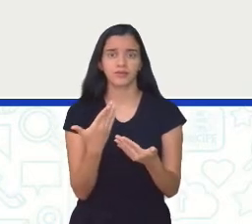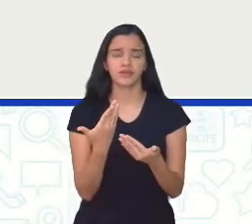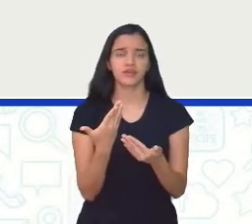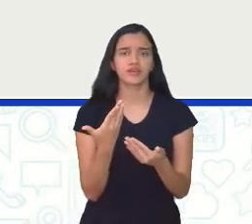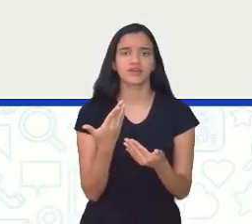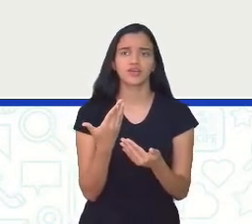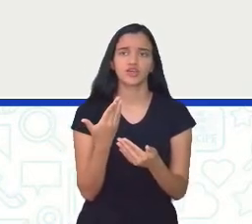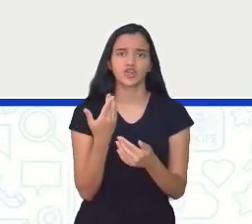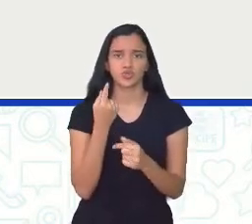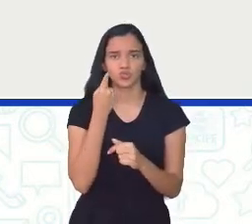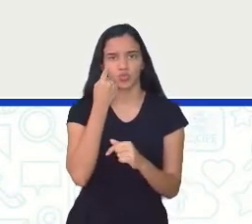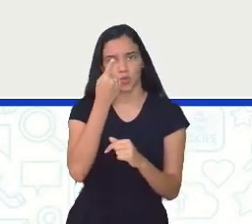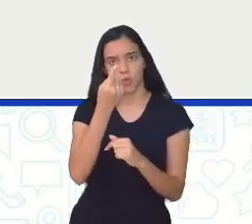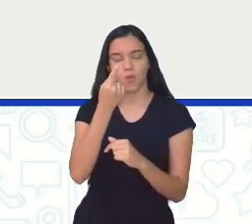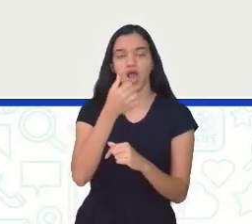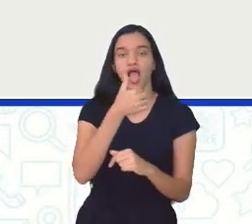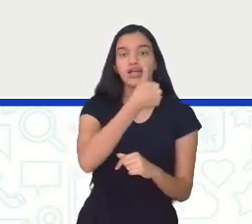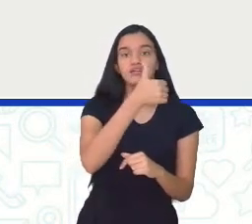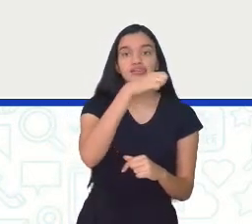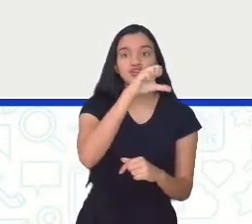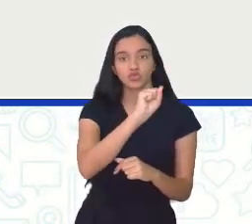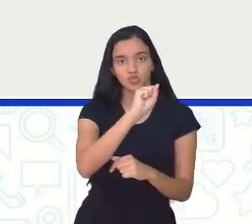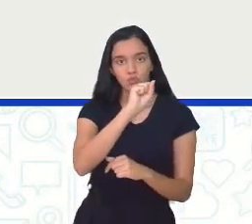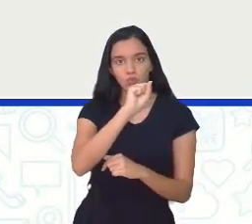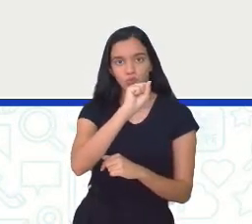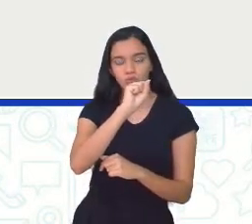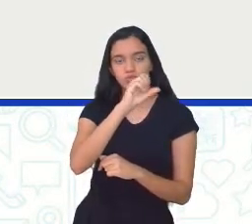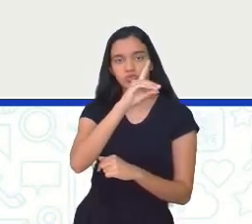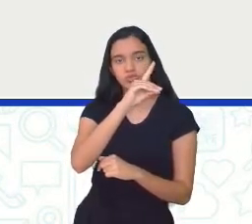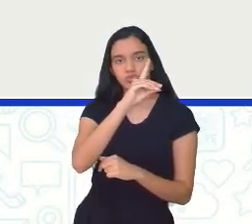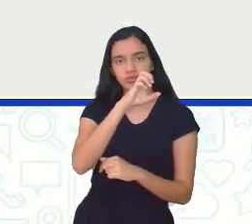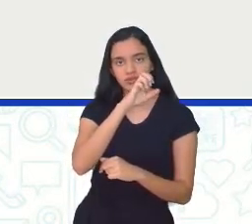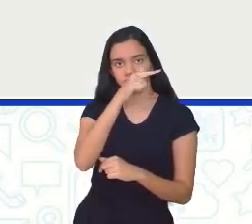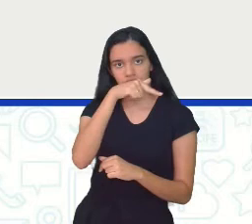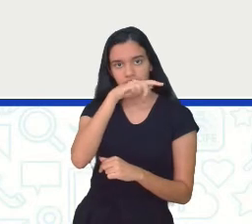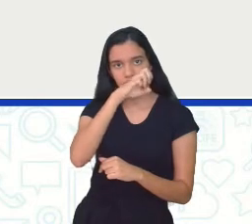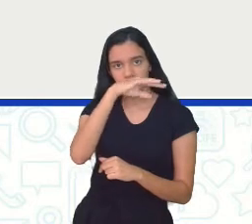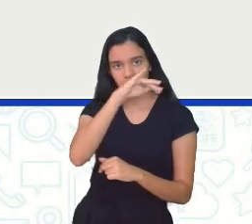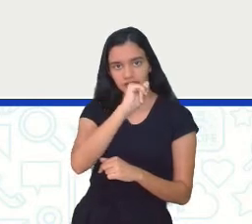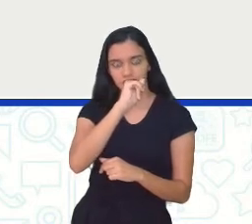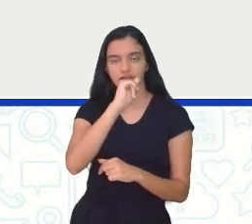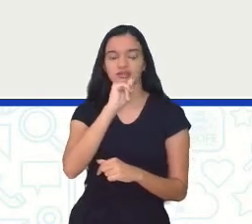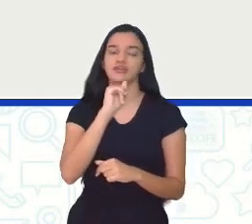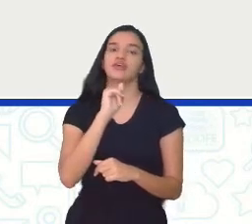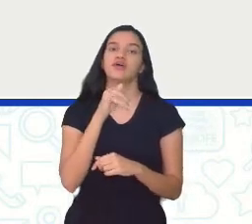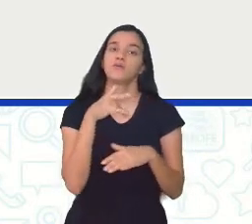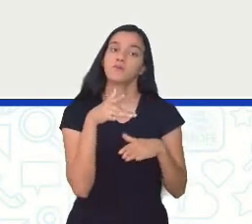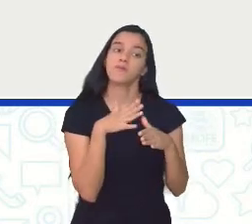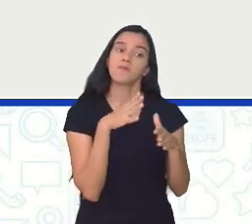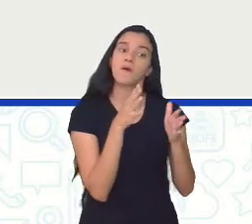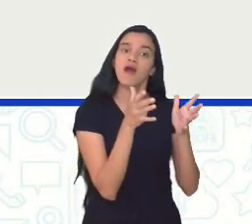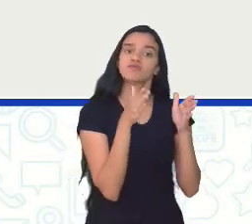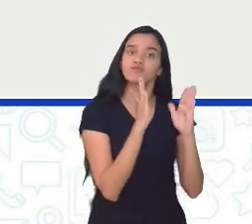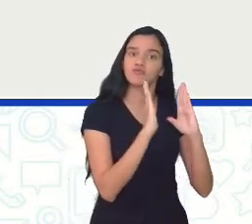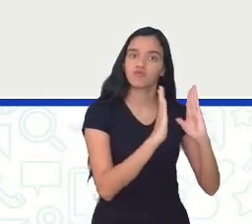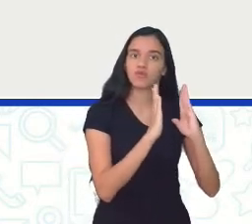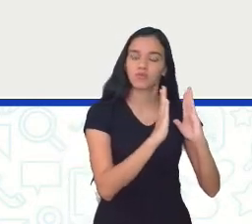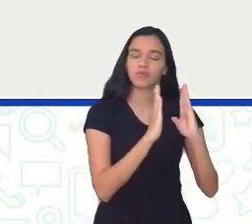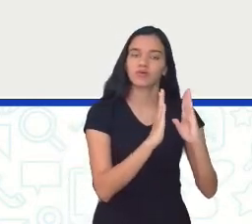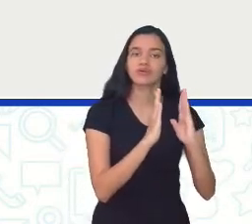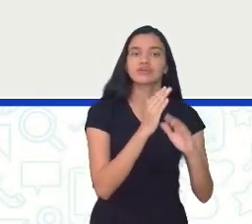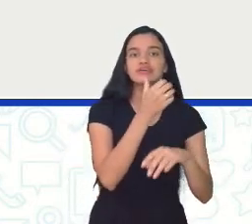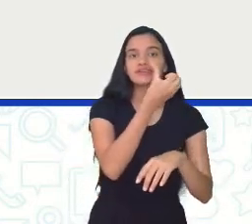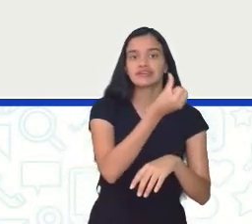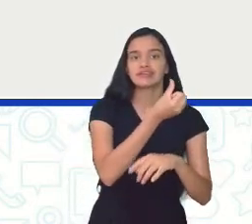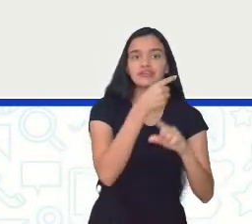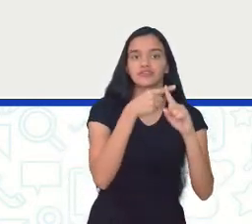adianto o 1, né, porque é 18 dezenas. Então, essa é 1, uma partezinha para a centena. 6